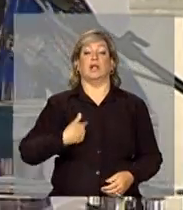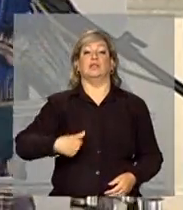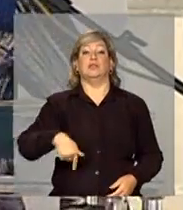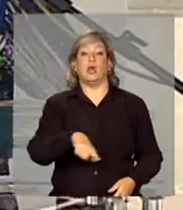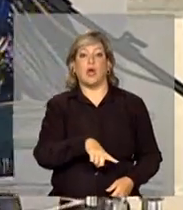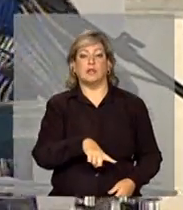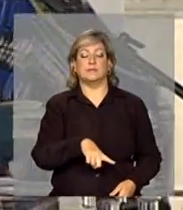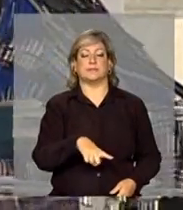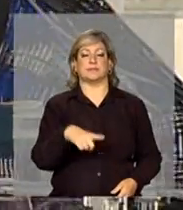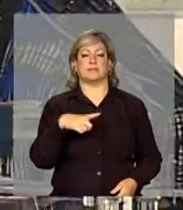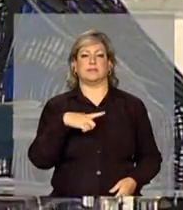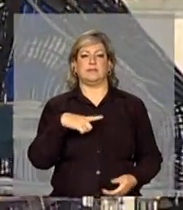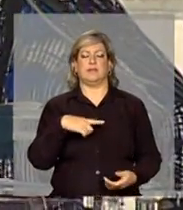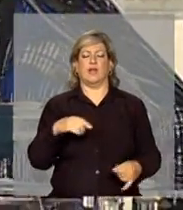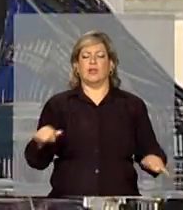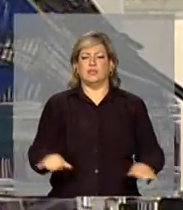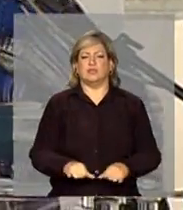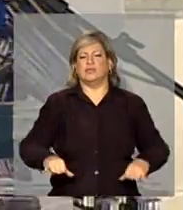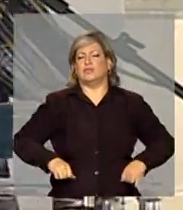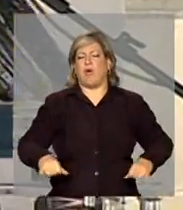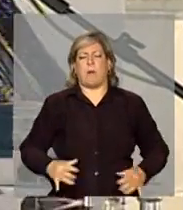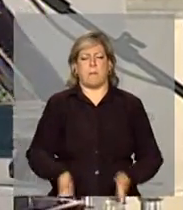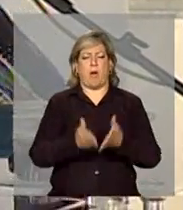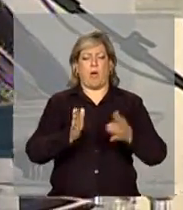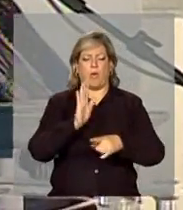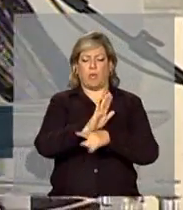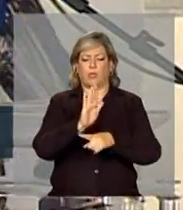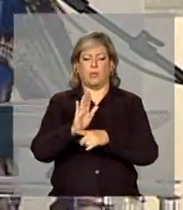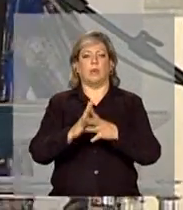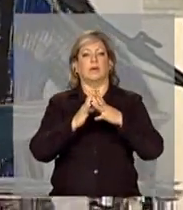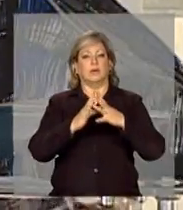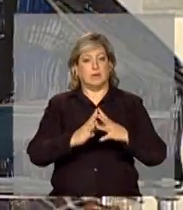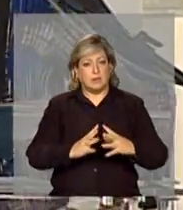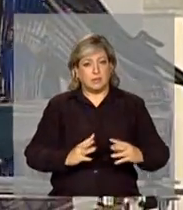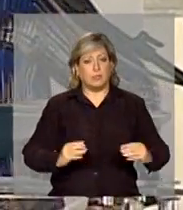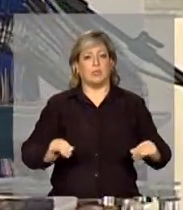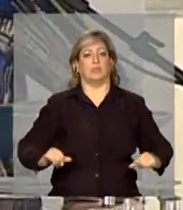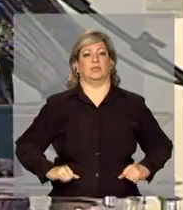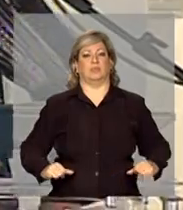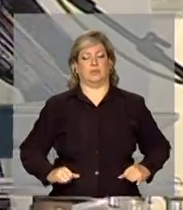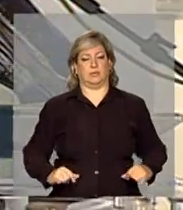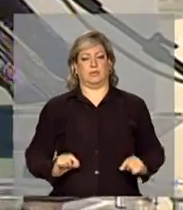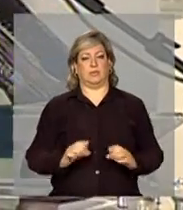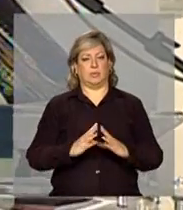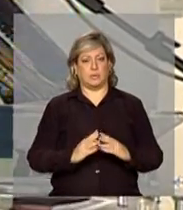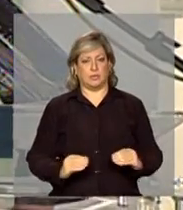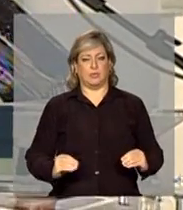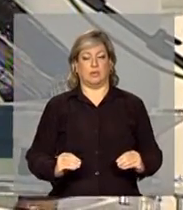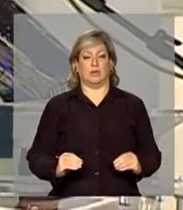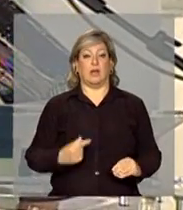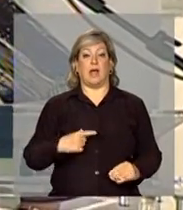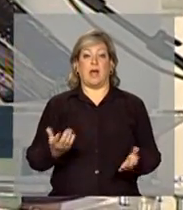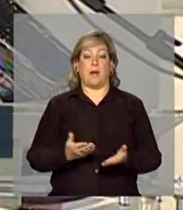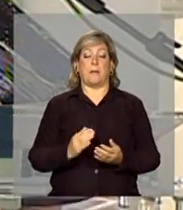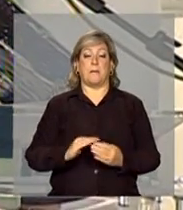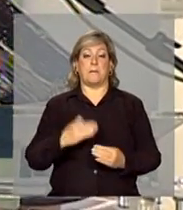acabamos com a extrema pobreza cadastrada no Brasil com mais 2 milhões e meio.